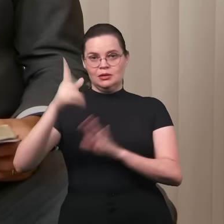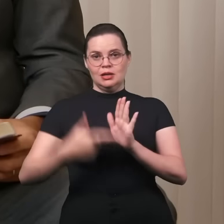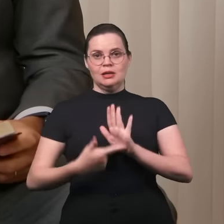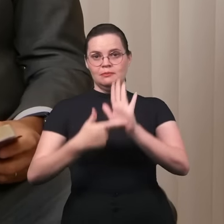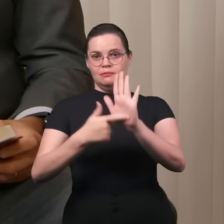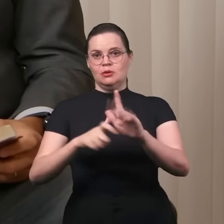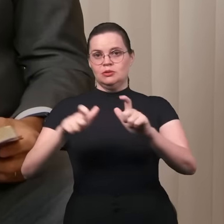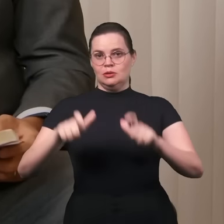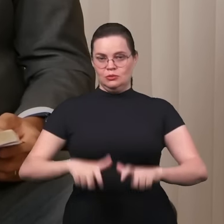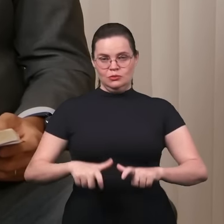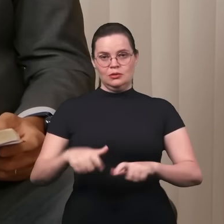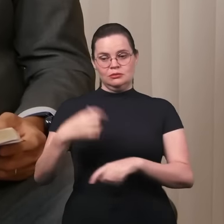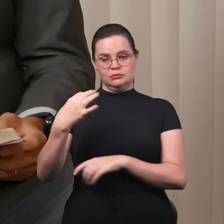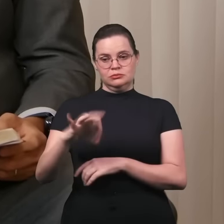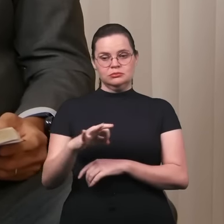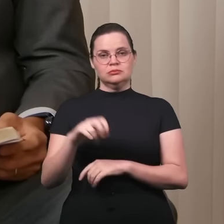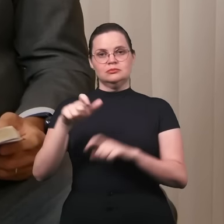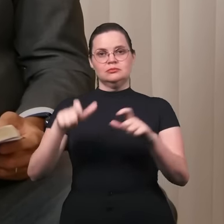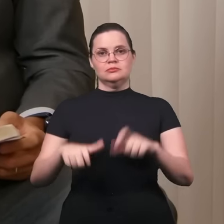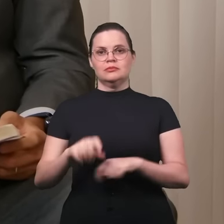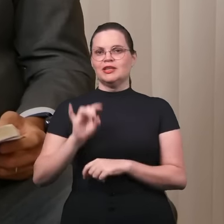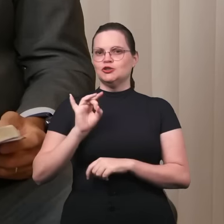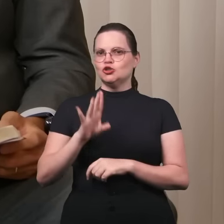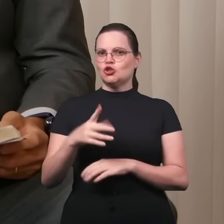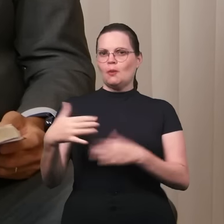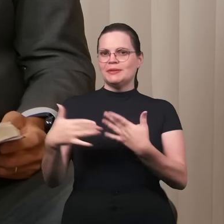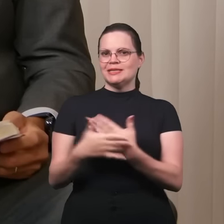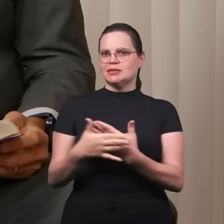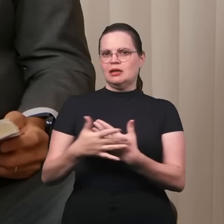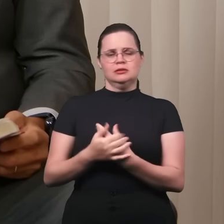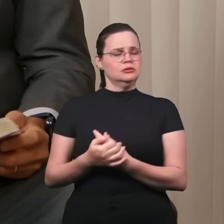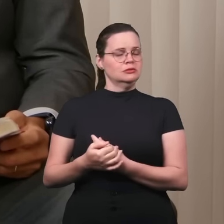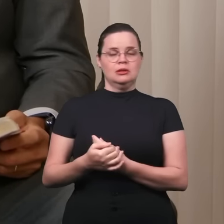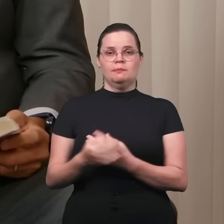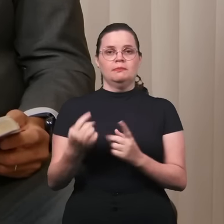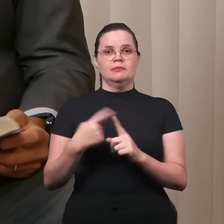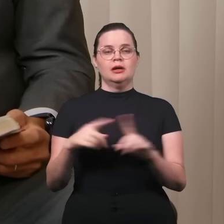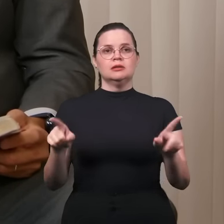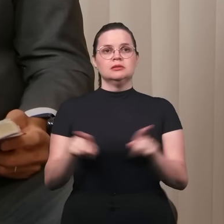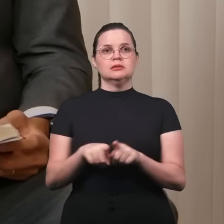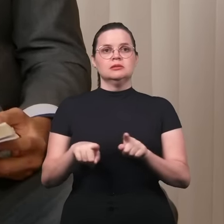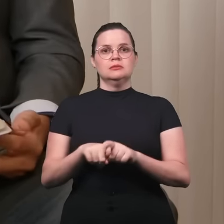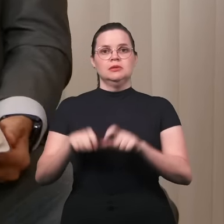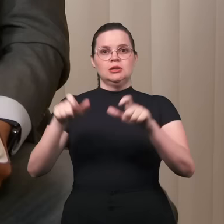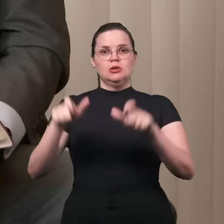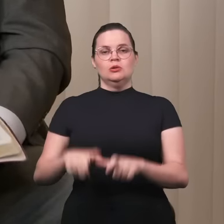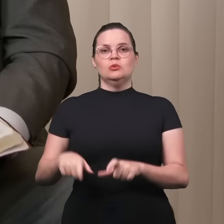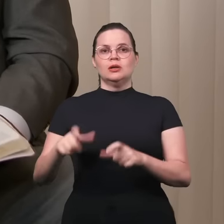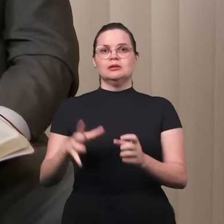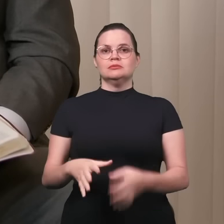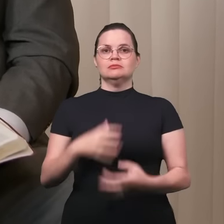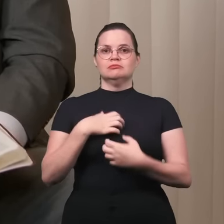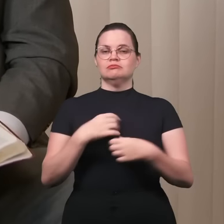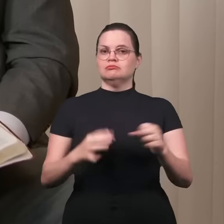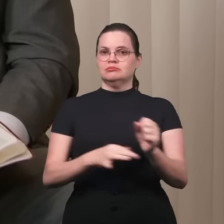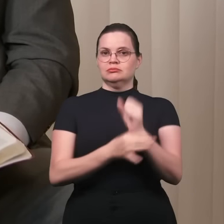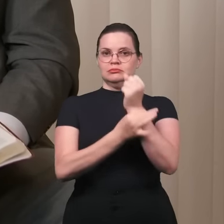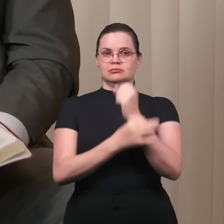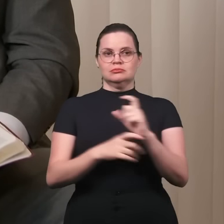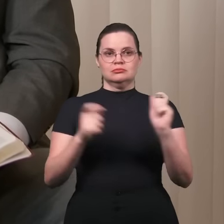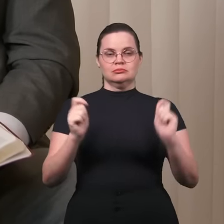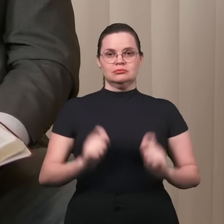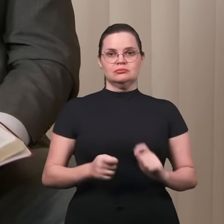lugar. E muito mais do que uma cidade, era uma cidade que transmitia muita segurança, né? Uma